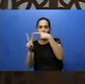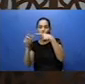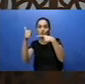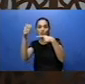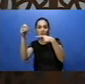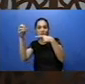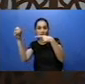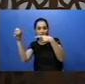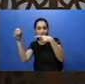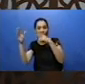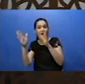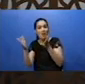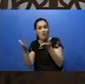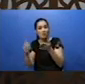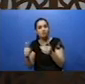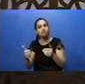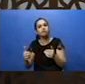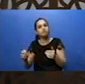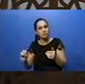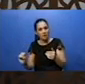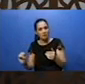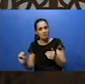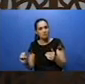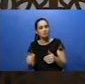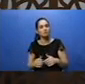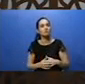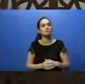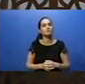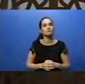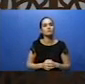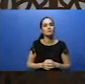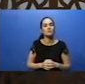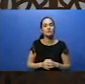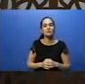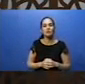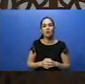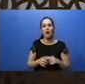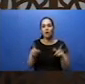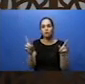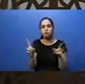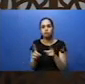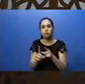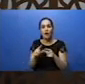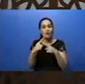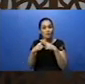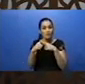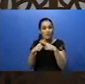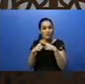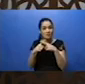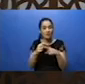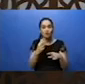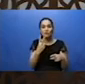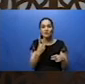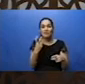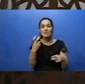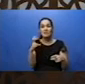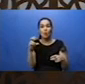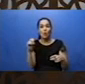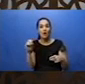Aí eu faço 25 vezes 10, 250 centímetros está o exercício.